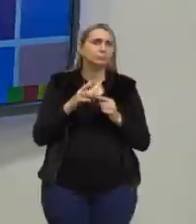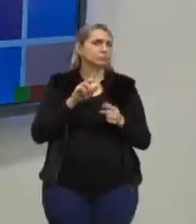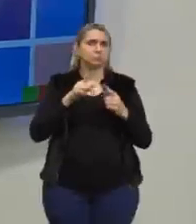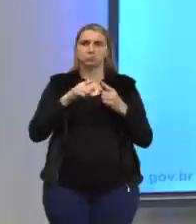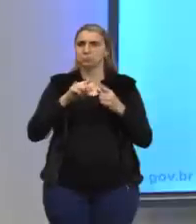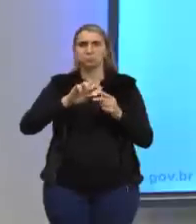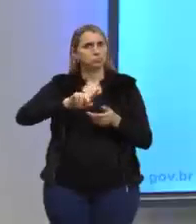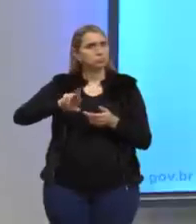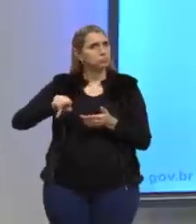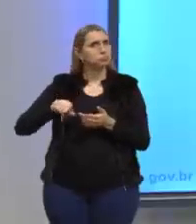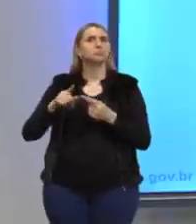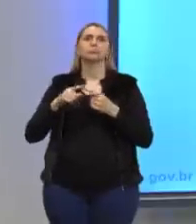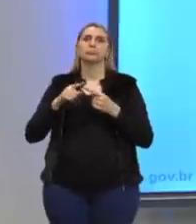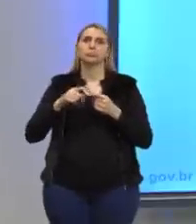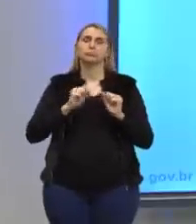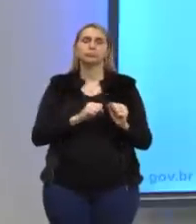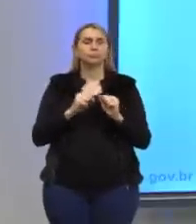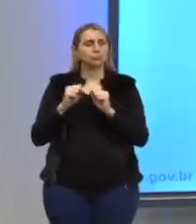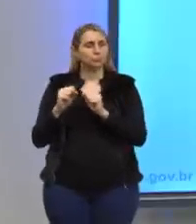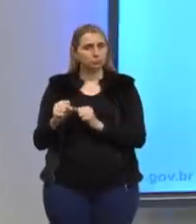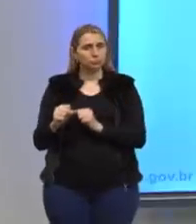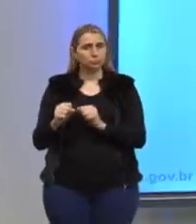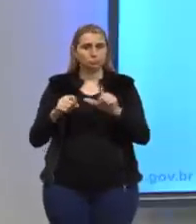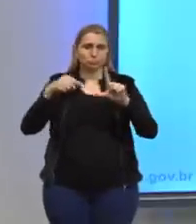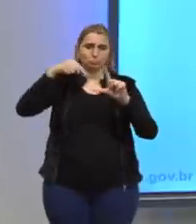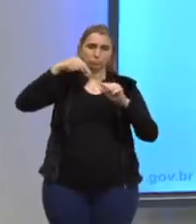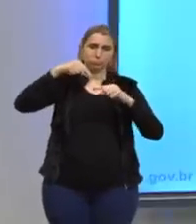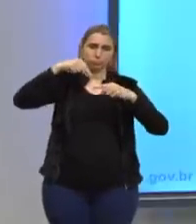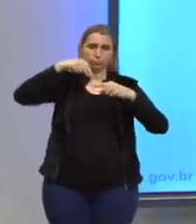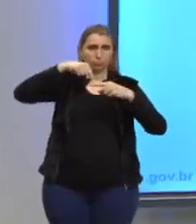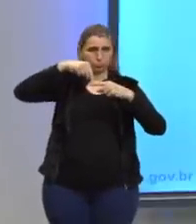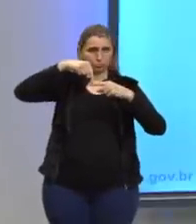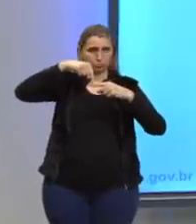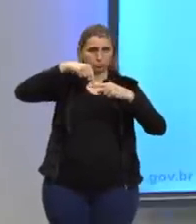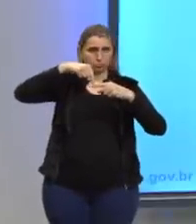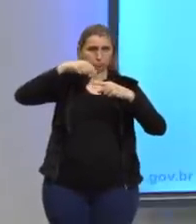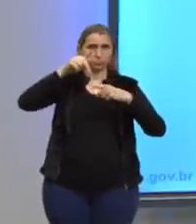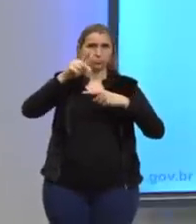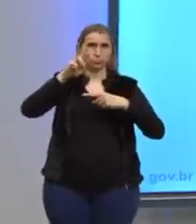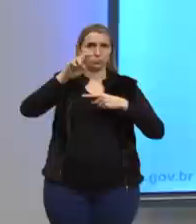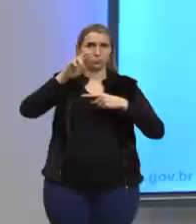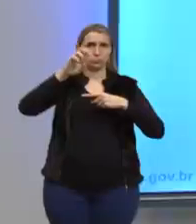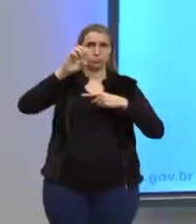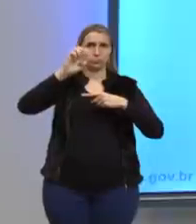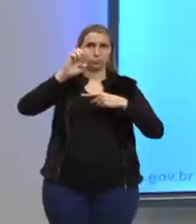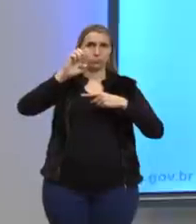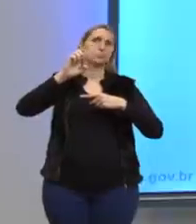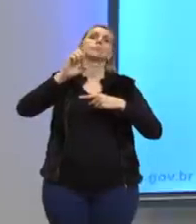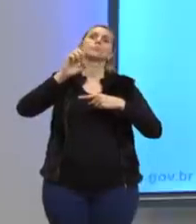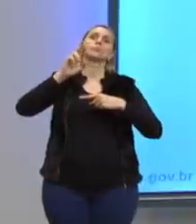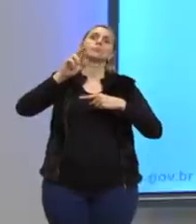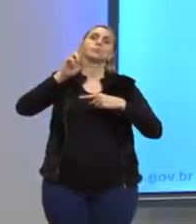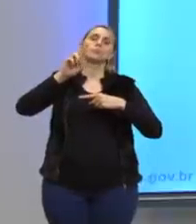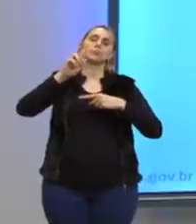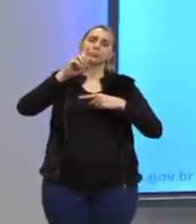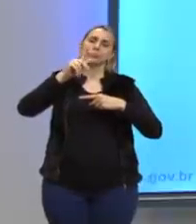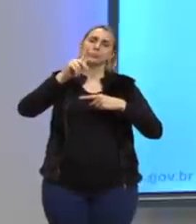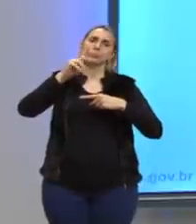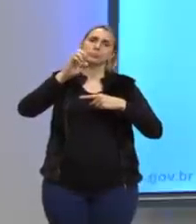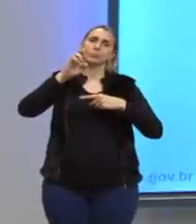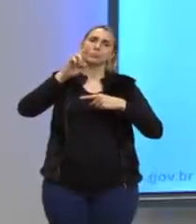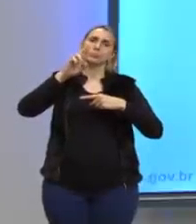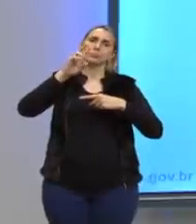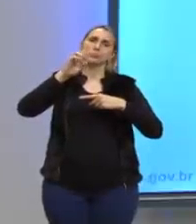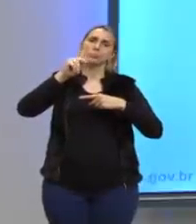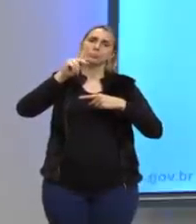coincidente, e ela também pode ser uma reta perpendicular, que é aquela que forma um ângulo de 90 graus,